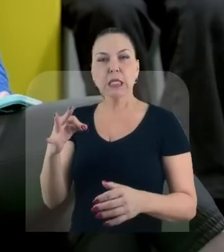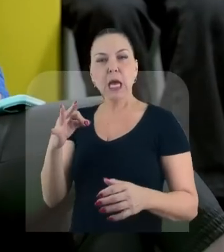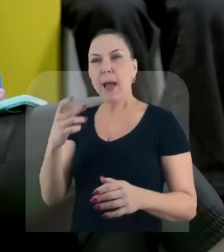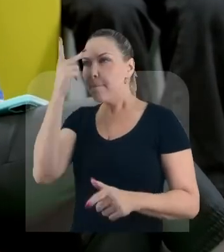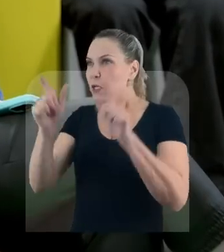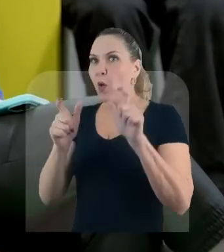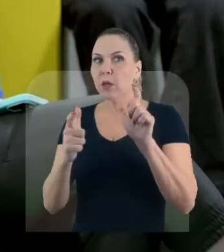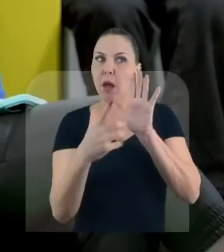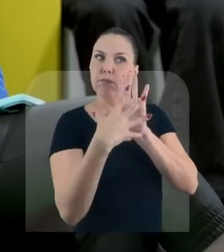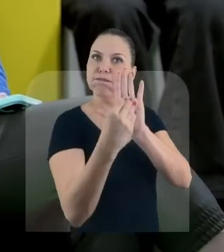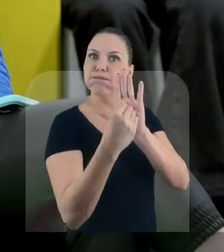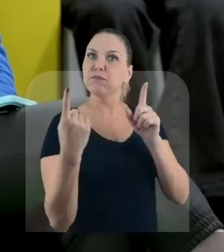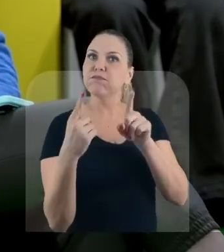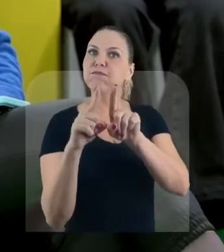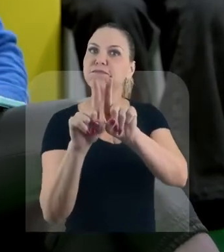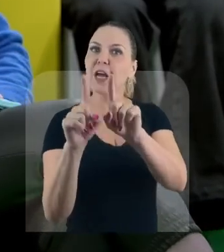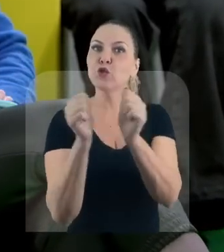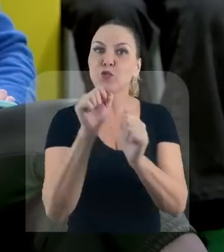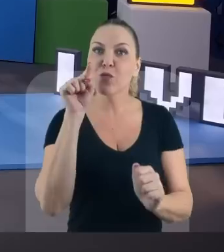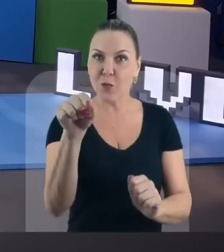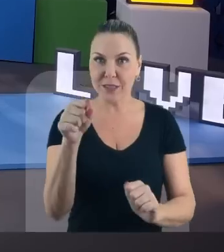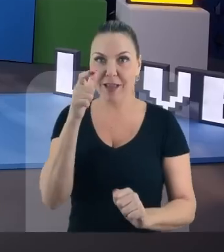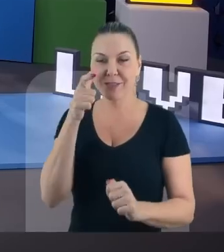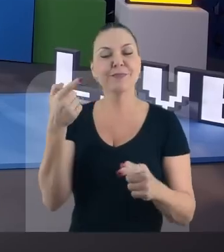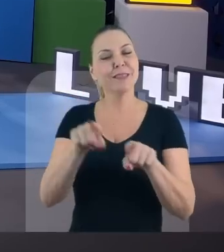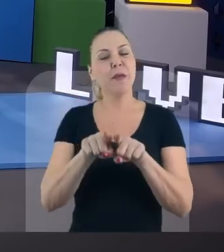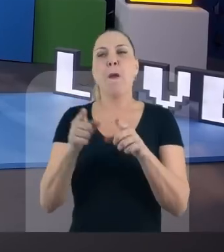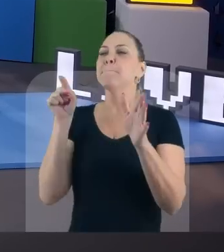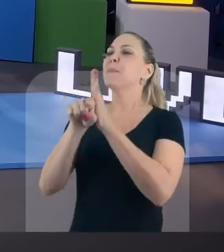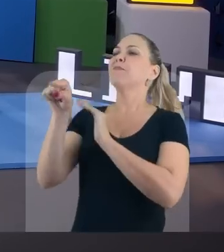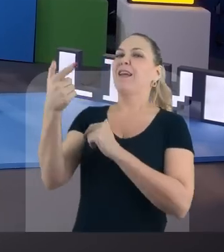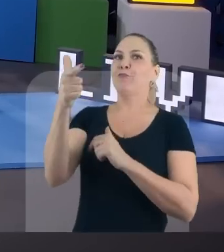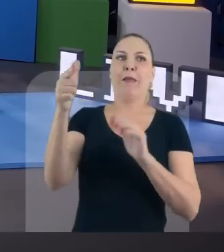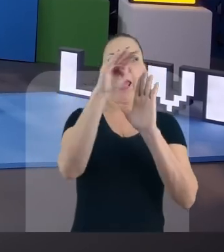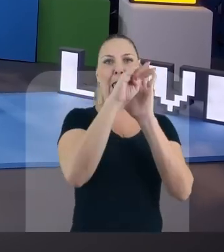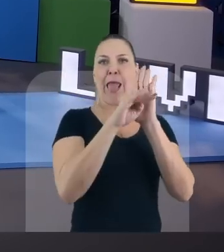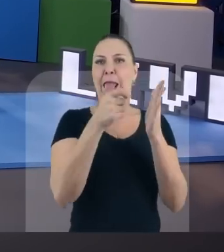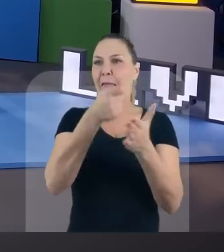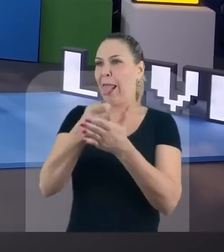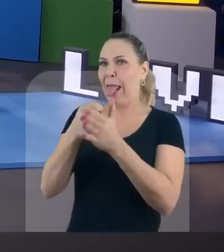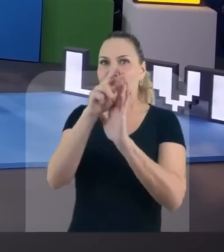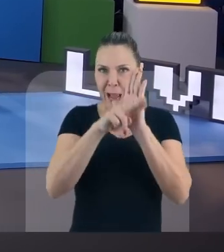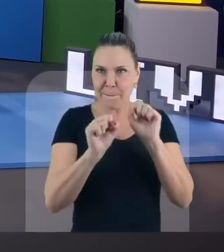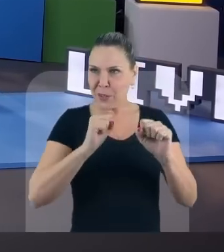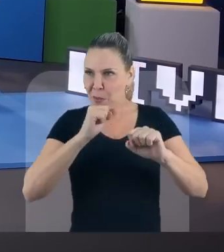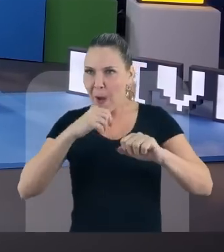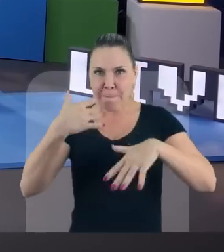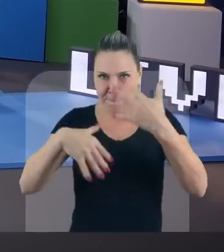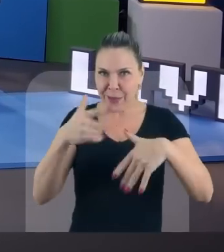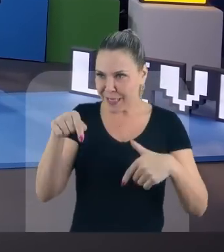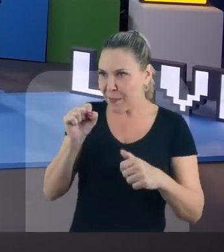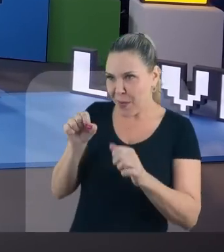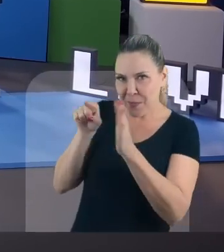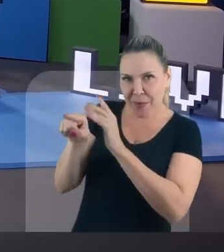inspirar em você e levantar a voz junto contigo. Luan, agora deixa eu só perguntar aqui a produção, que aqui não tem script, viu? Eu posso baldear, posso bagunçar aqui.